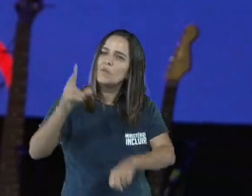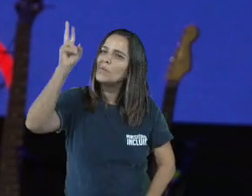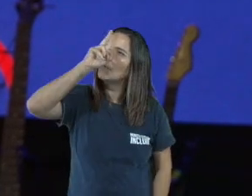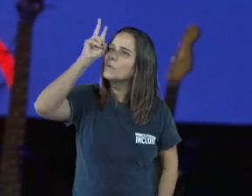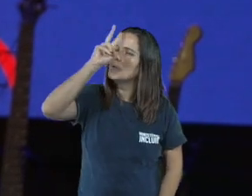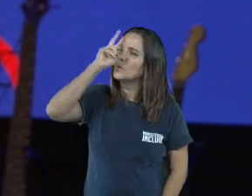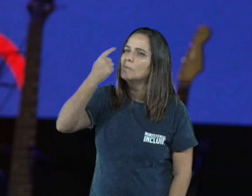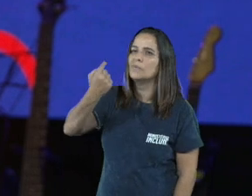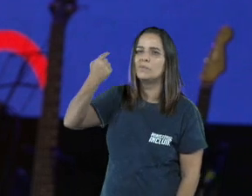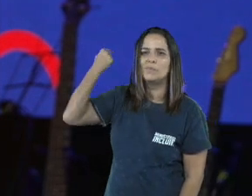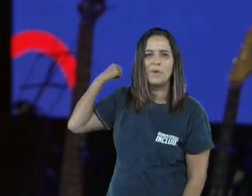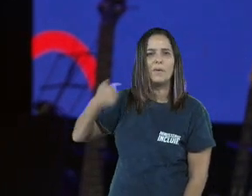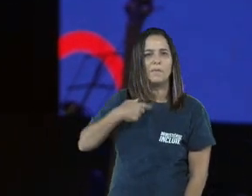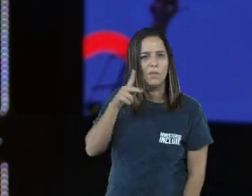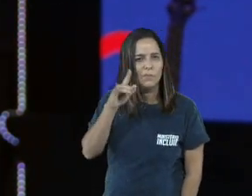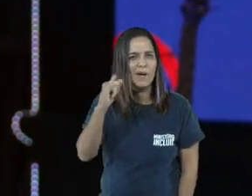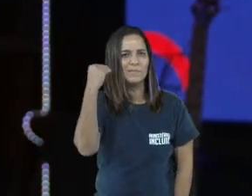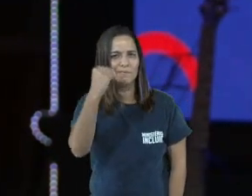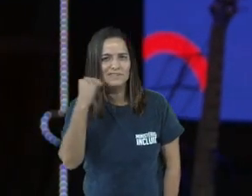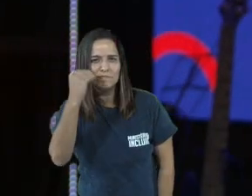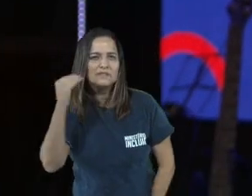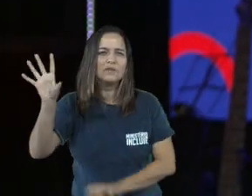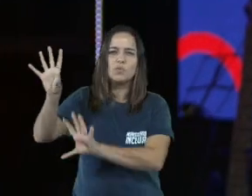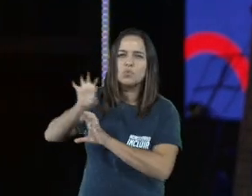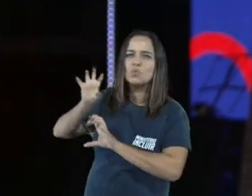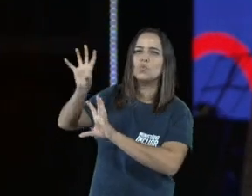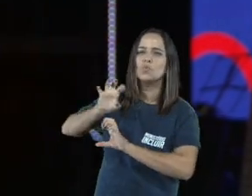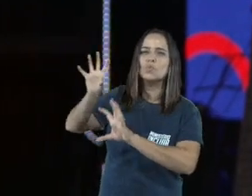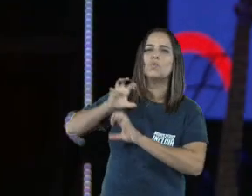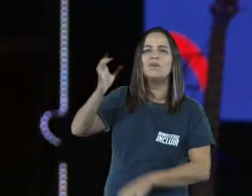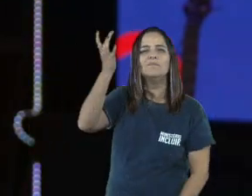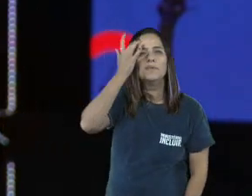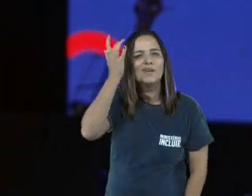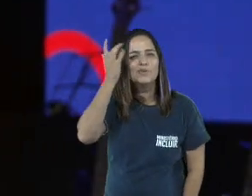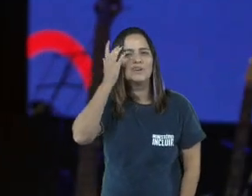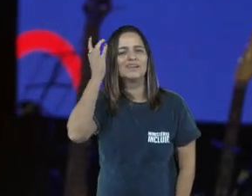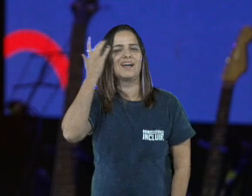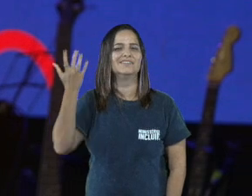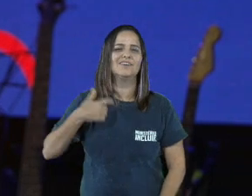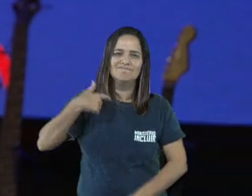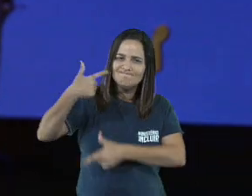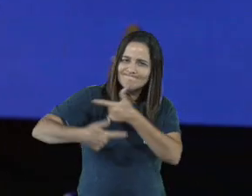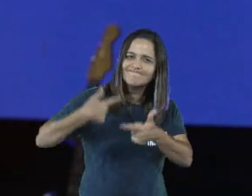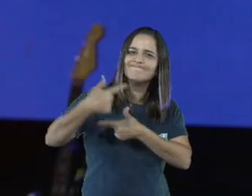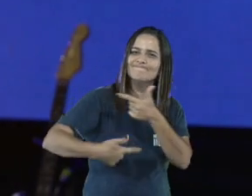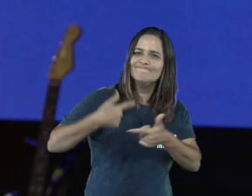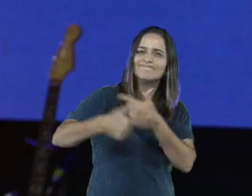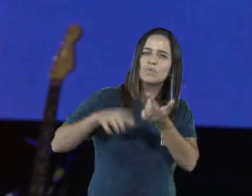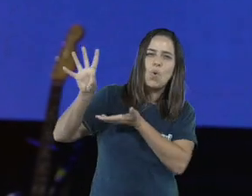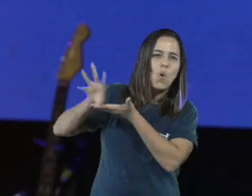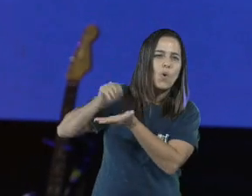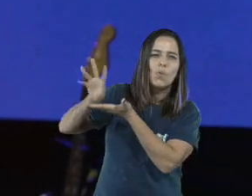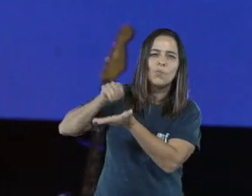para que eles vão passar a ser o meu pai passou de pudesse ter honra dignidade e Vitória no ministério deles e já tem